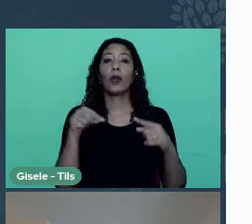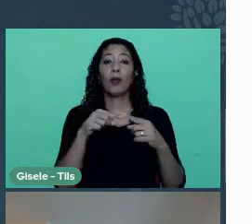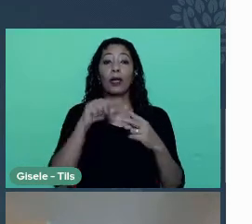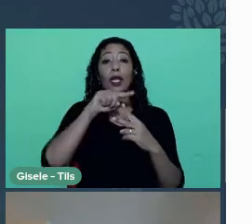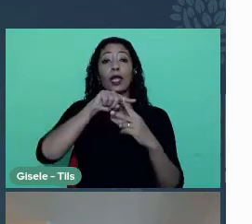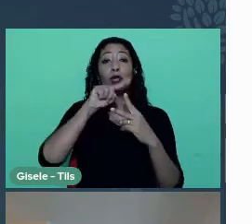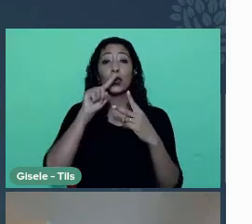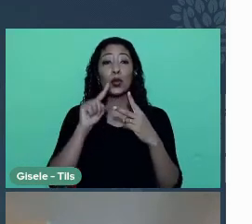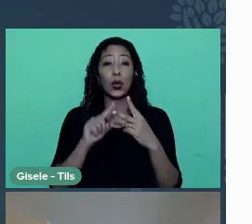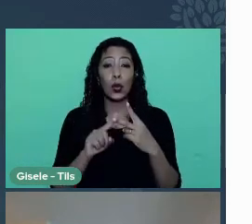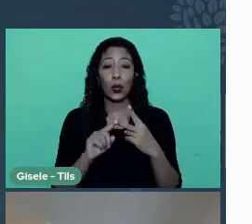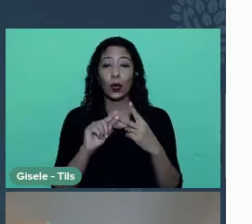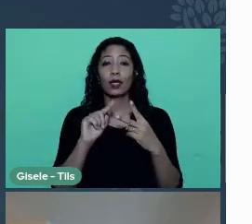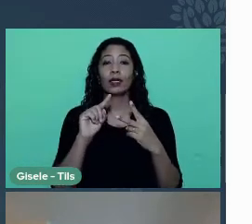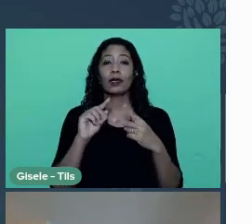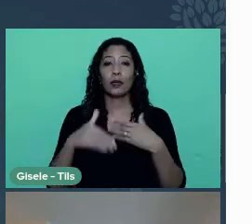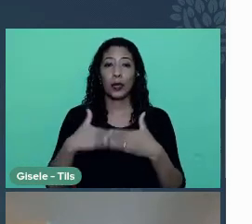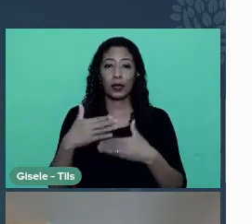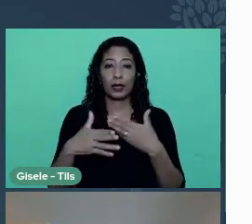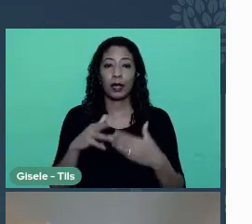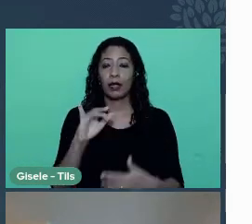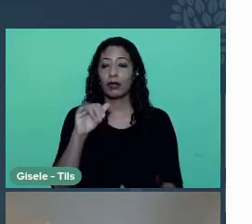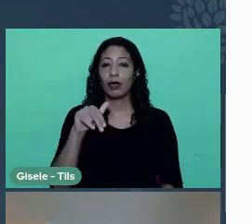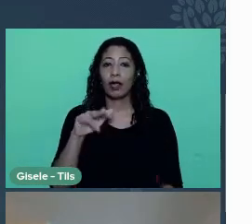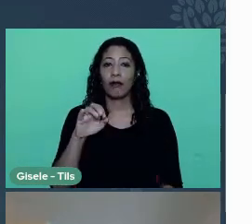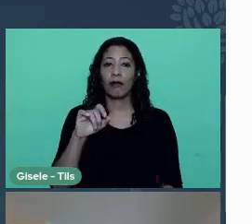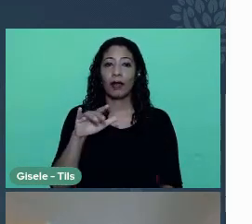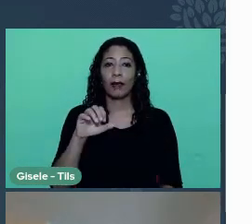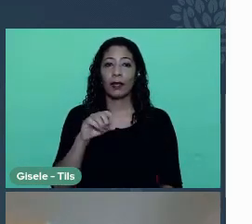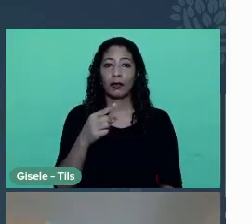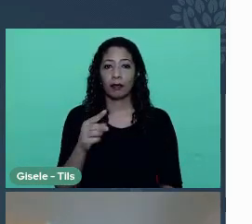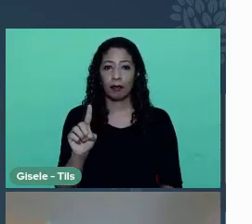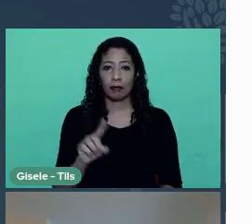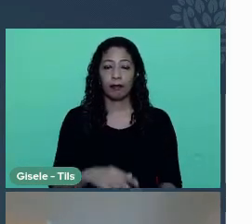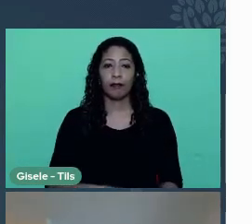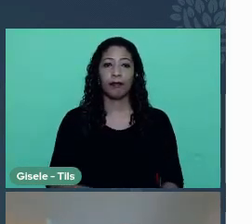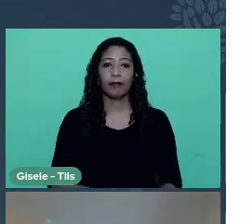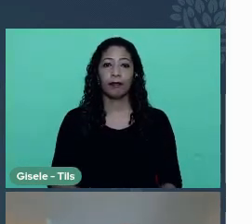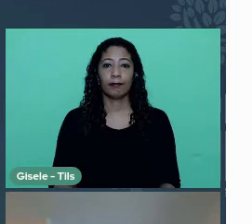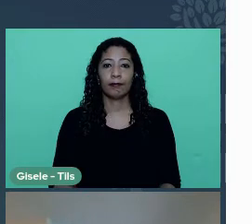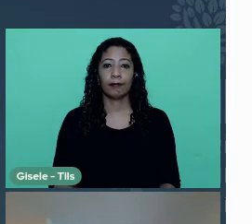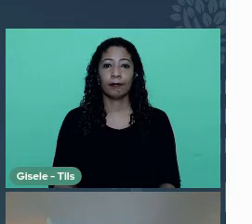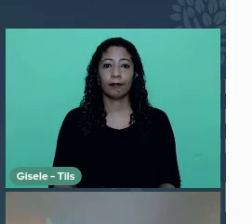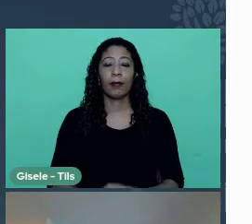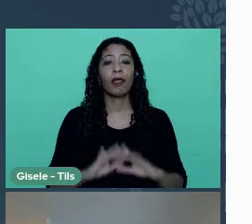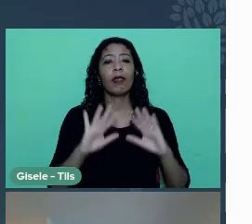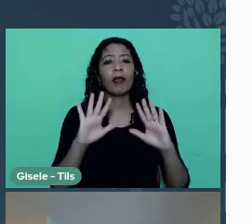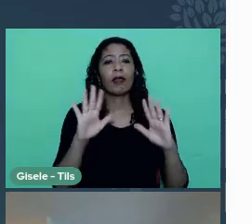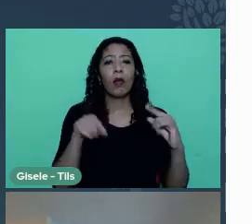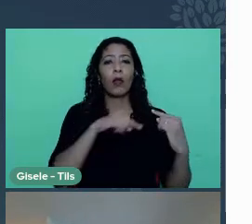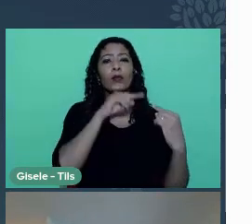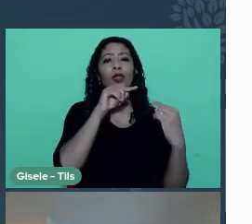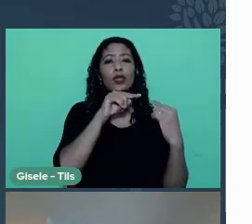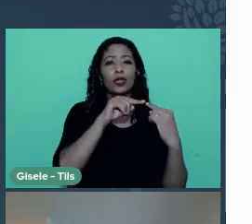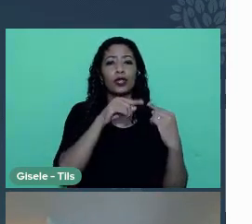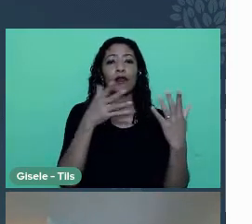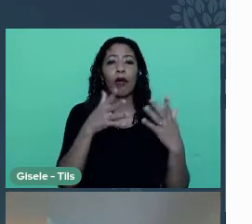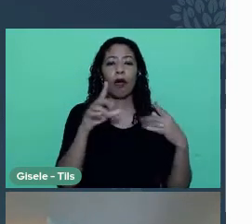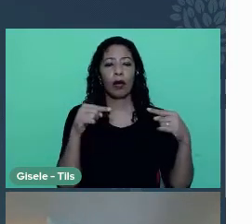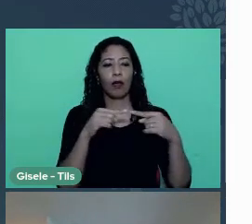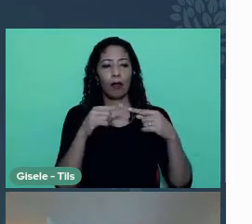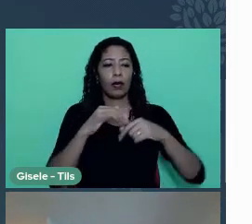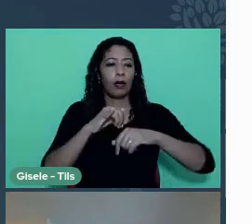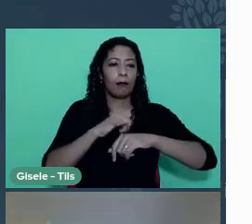né? Ok. Dentro dos objetivos agora, vamos então ver como é que a asma está associada com a